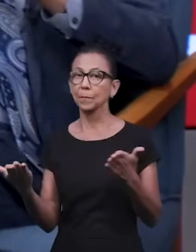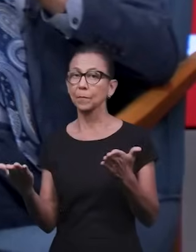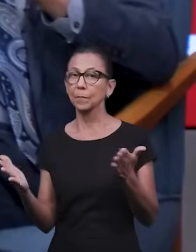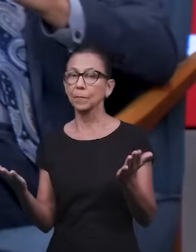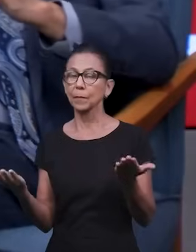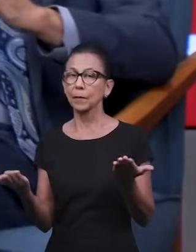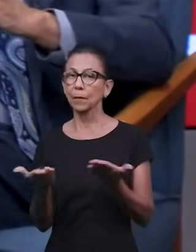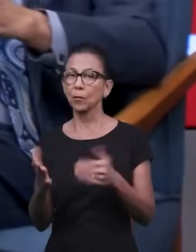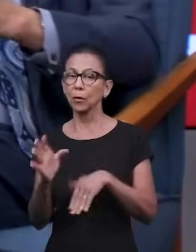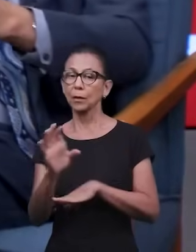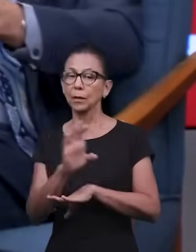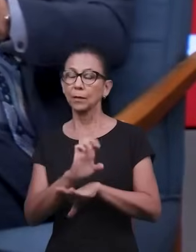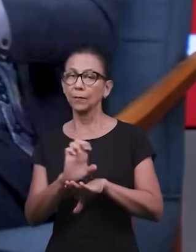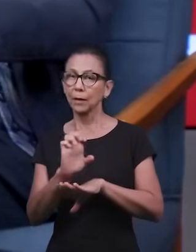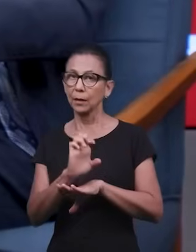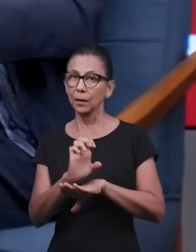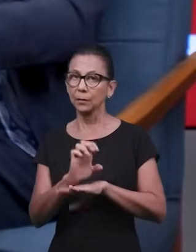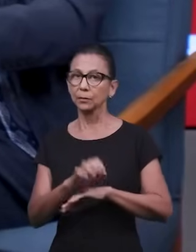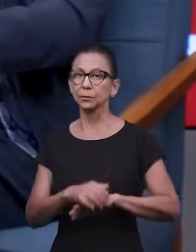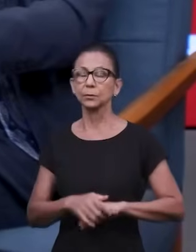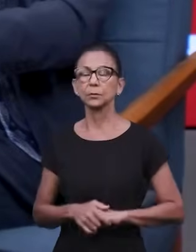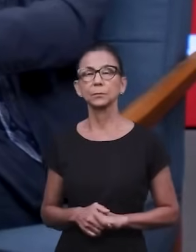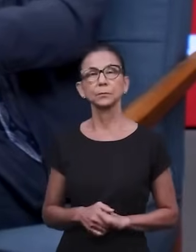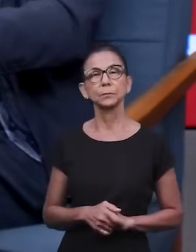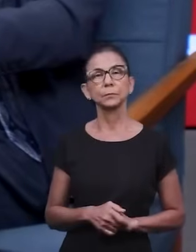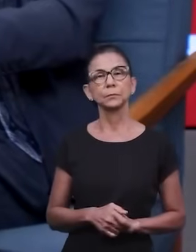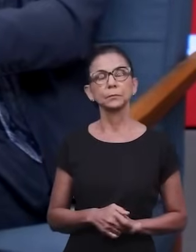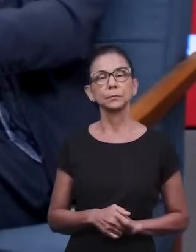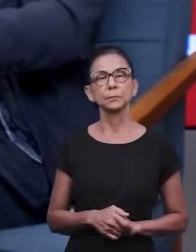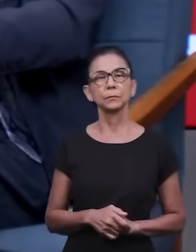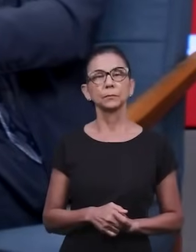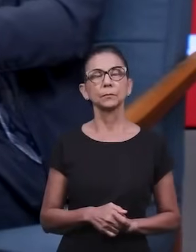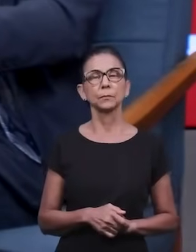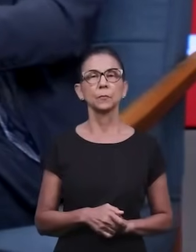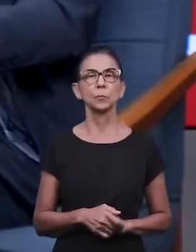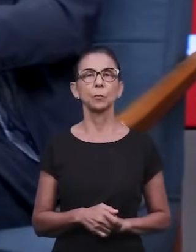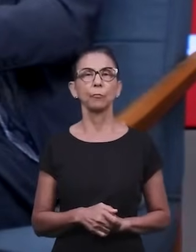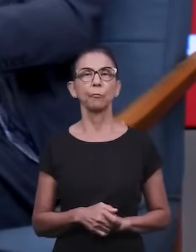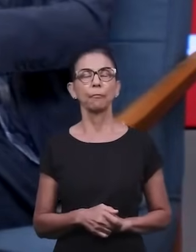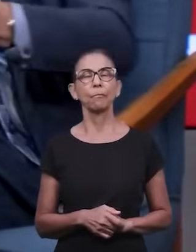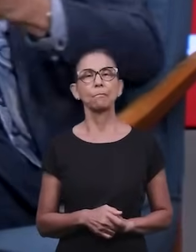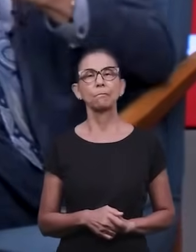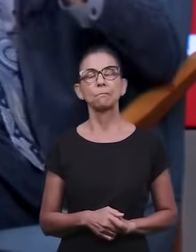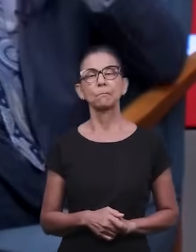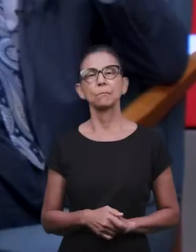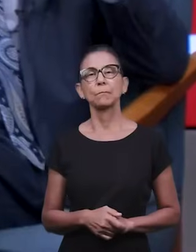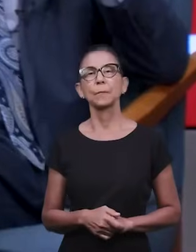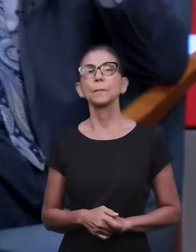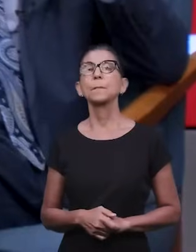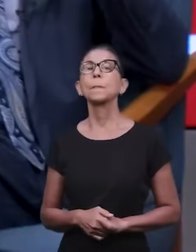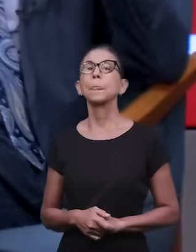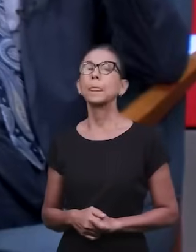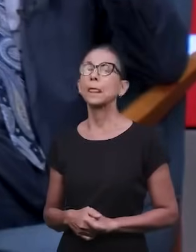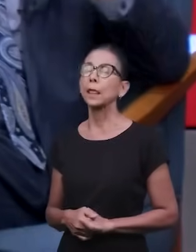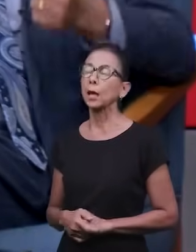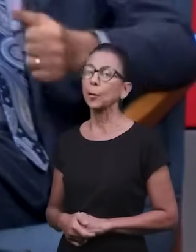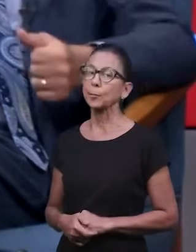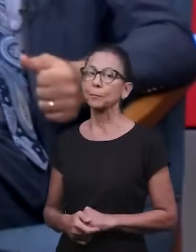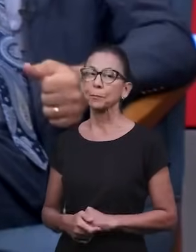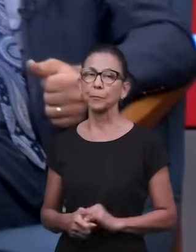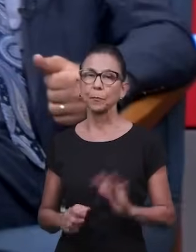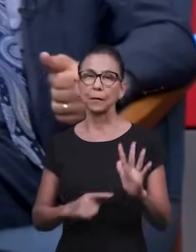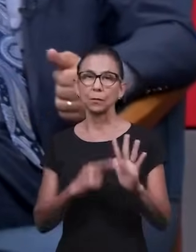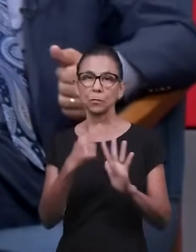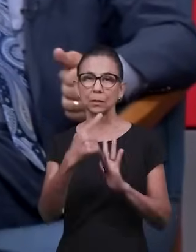aí ele fala sobre o levantar aqui já dos Ministérios então diz assim a um